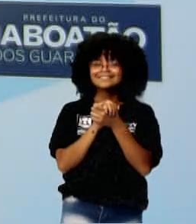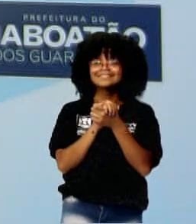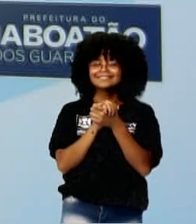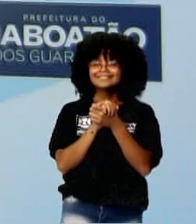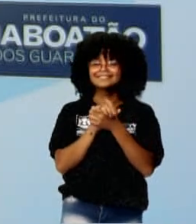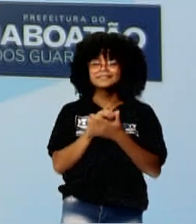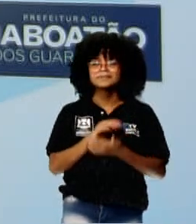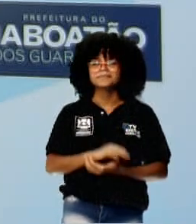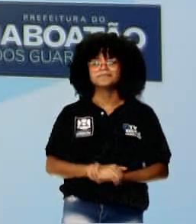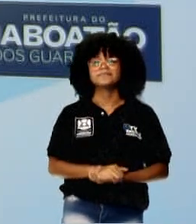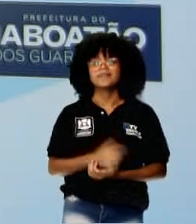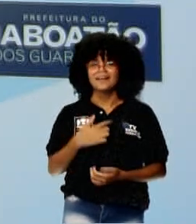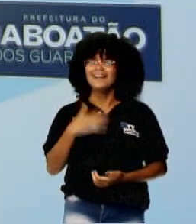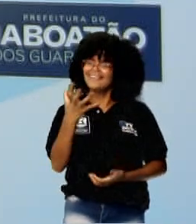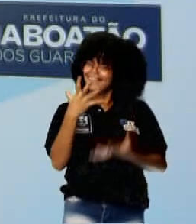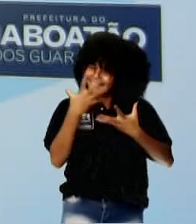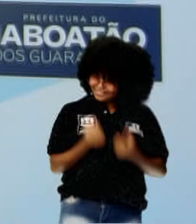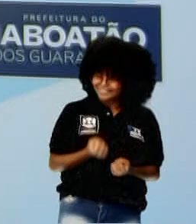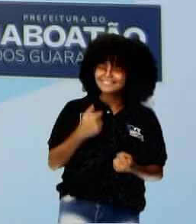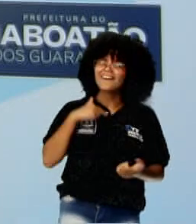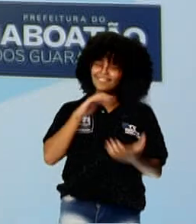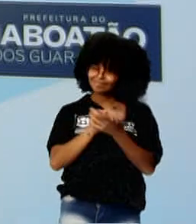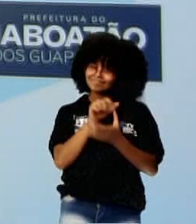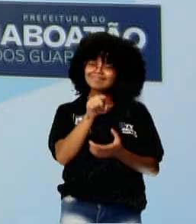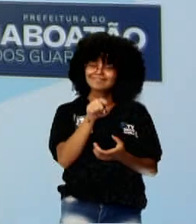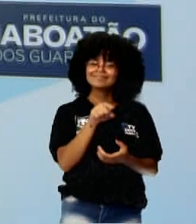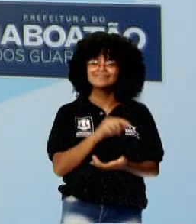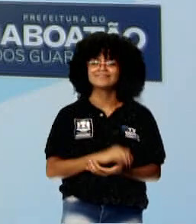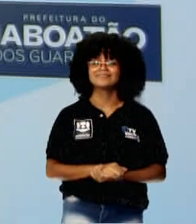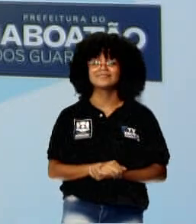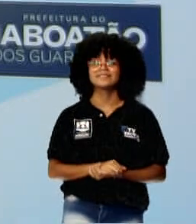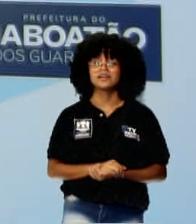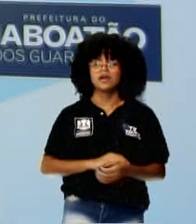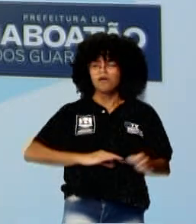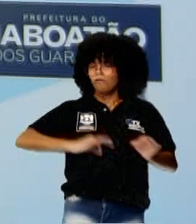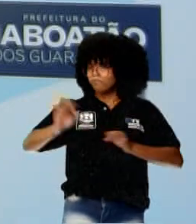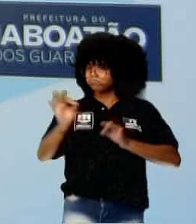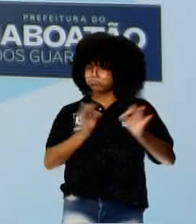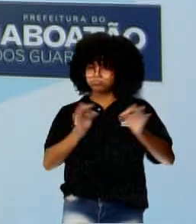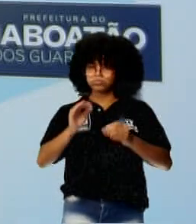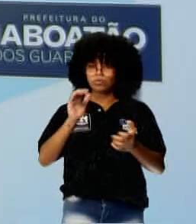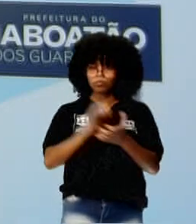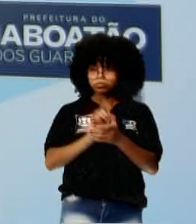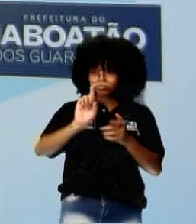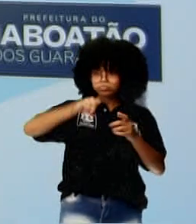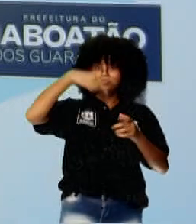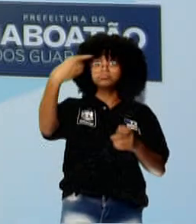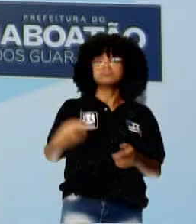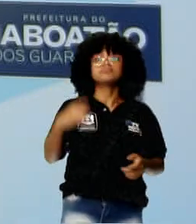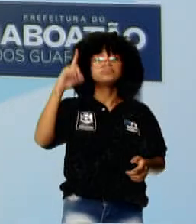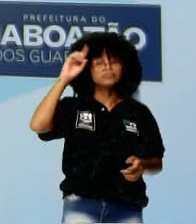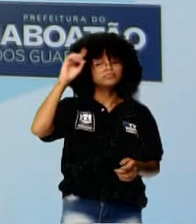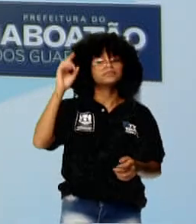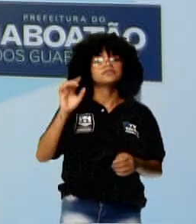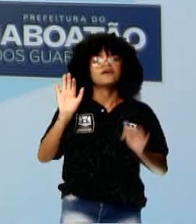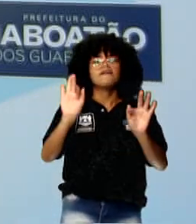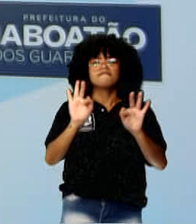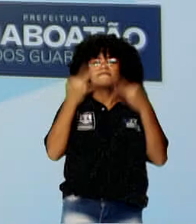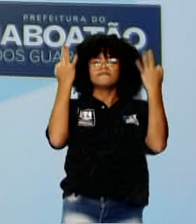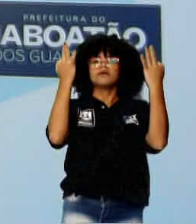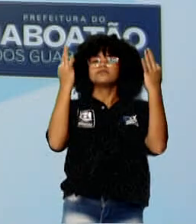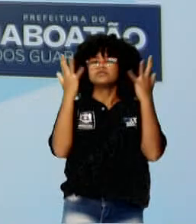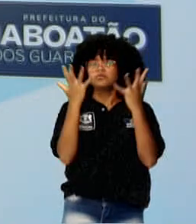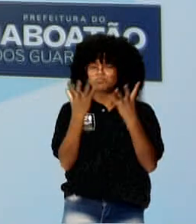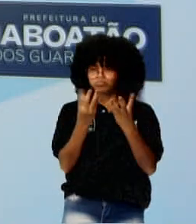mesma hora. E ela, claro que aceitou. Prepararam o casamento já para o dia seguinte. A festa estava